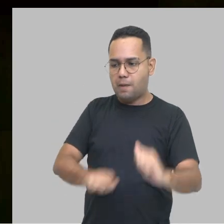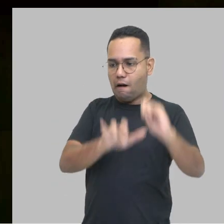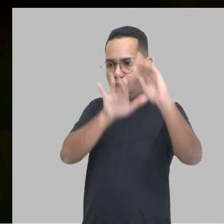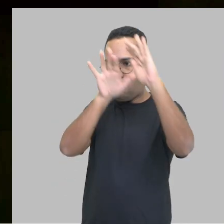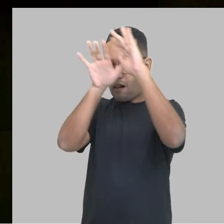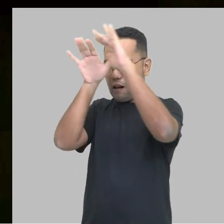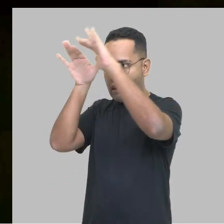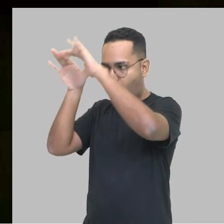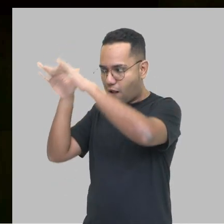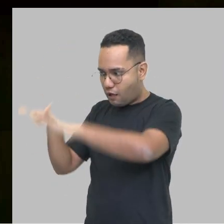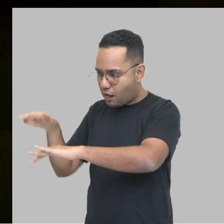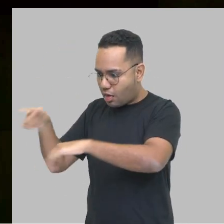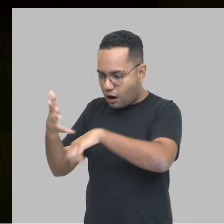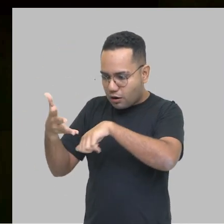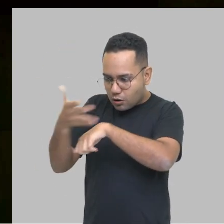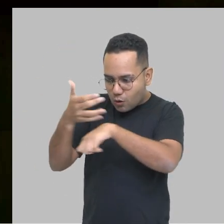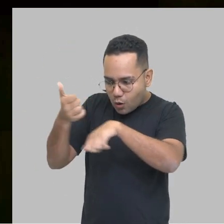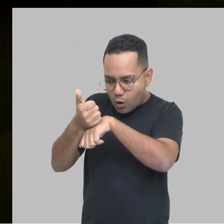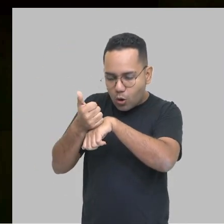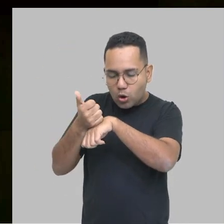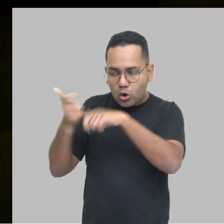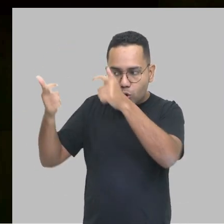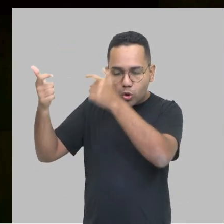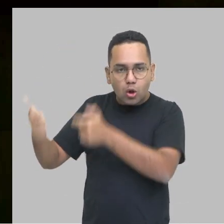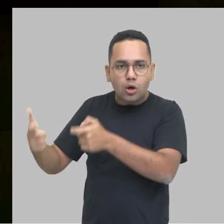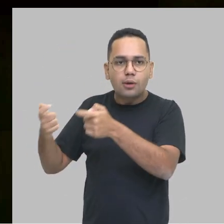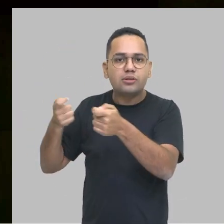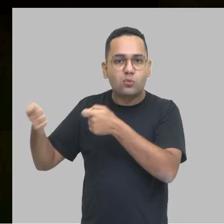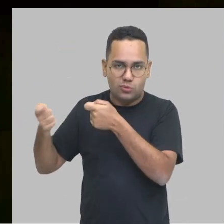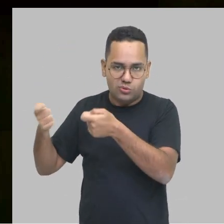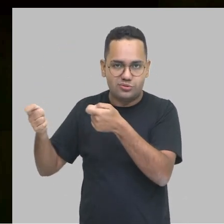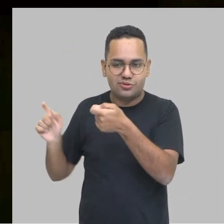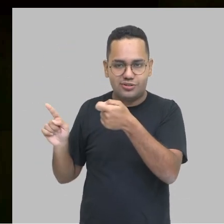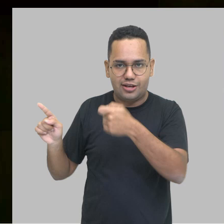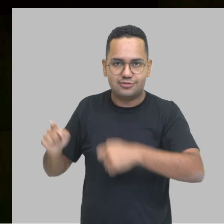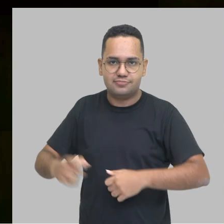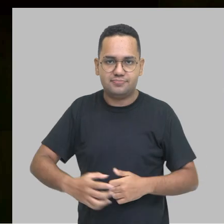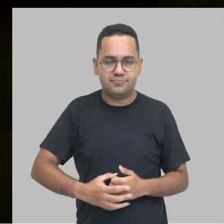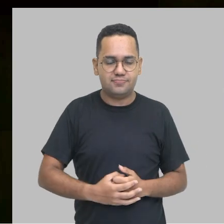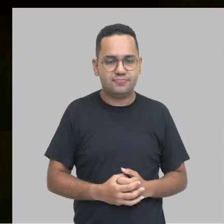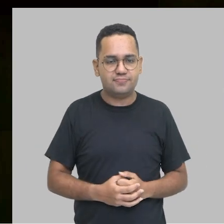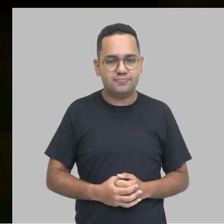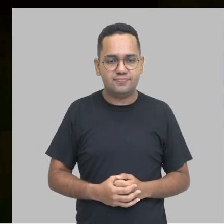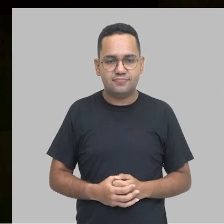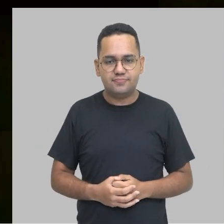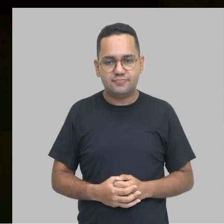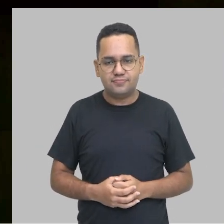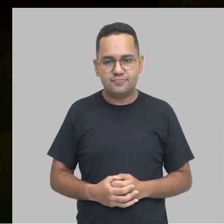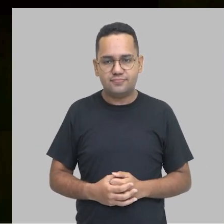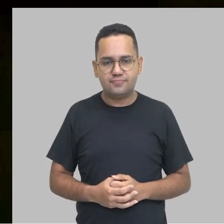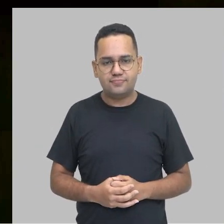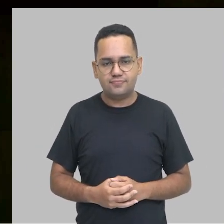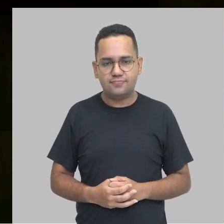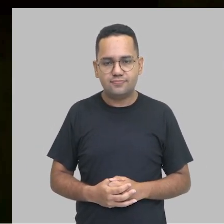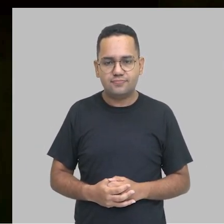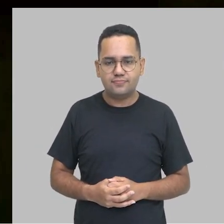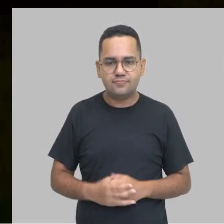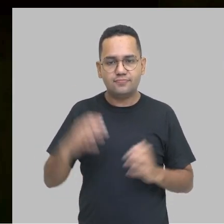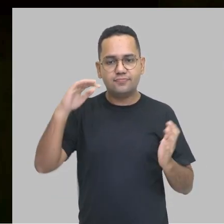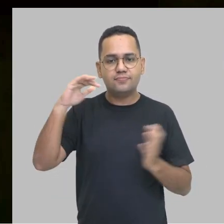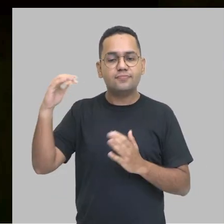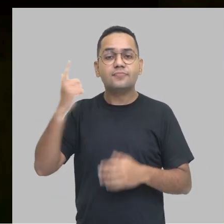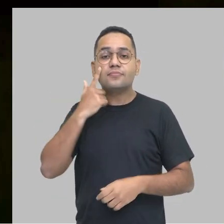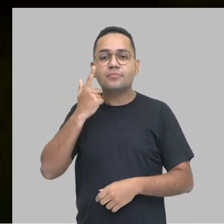para colonizar uma outra região. Beleza, galera? Vamos então às justificativas. Qual foi